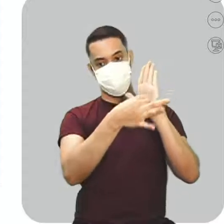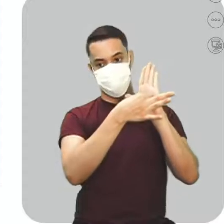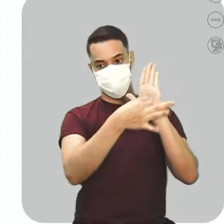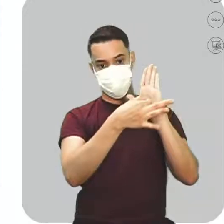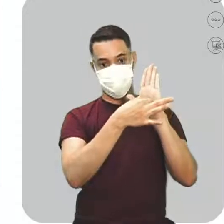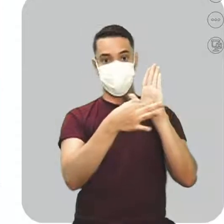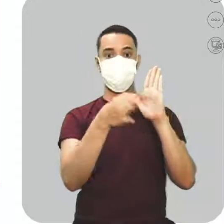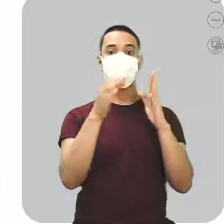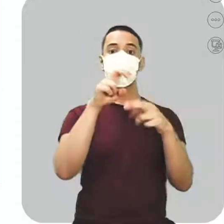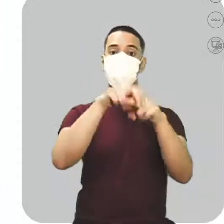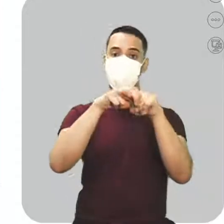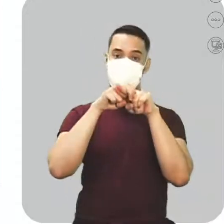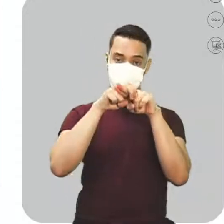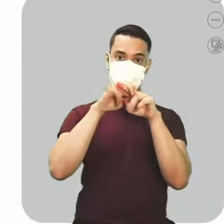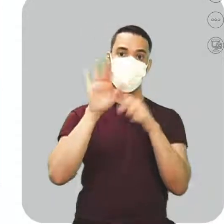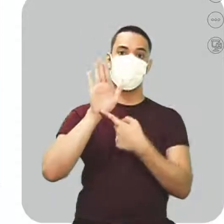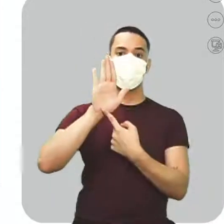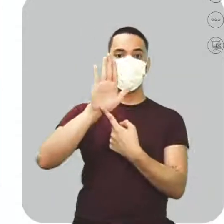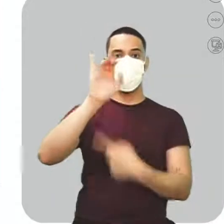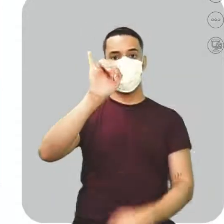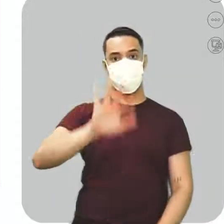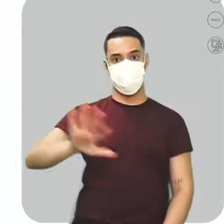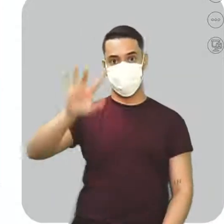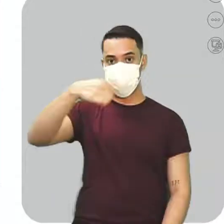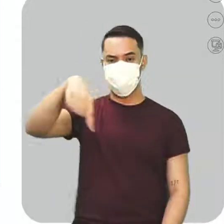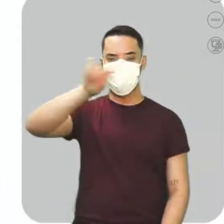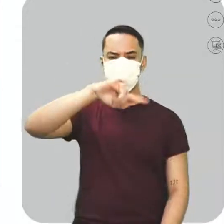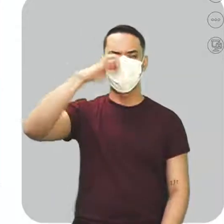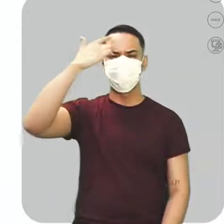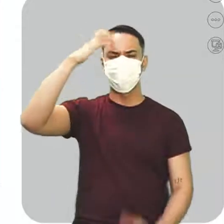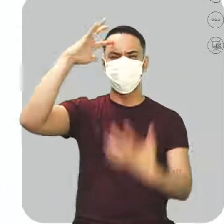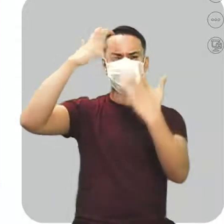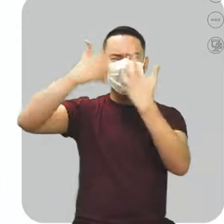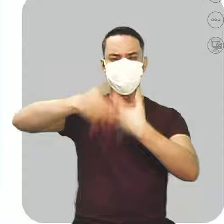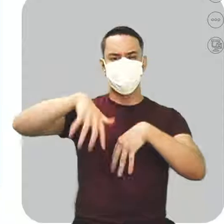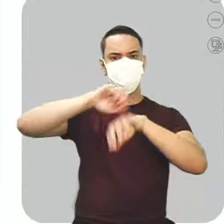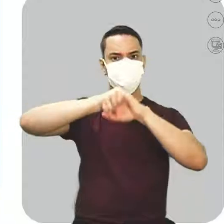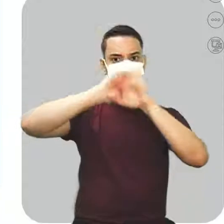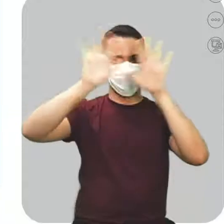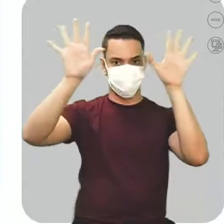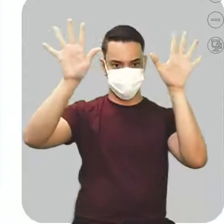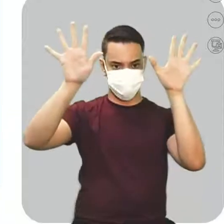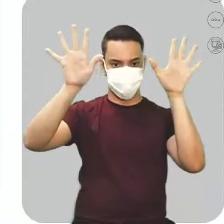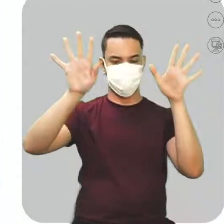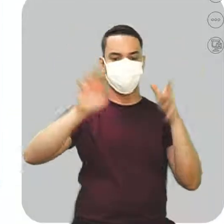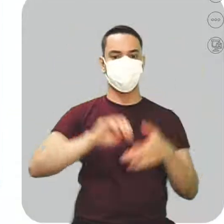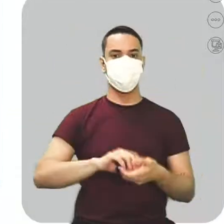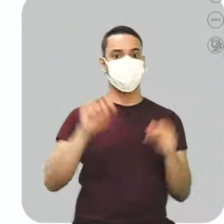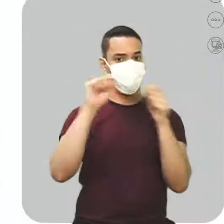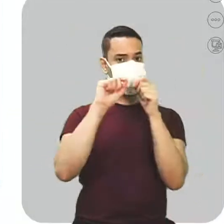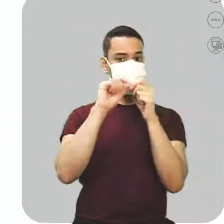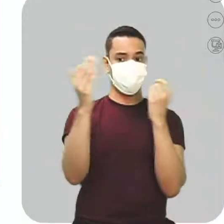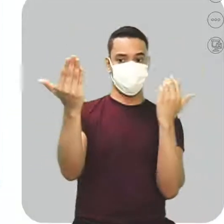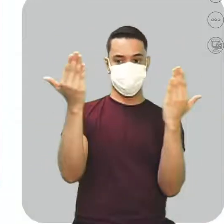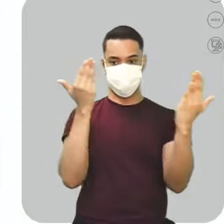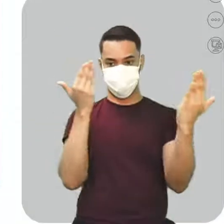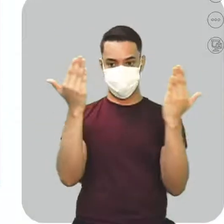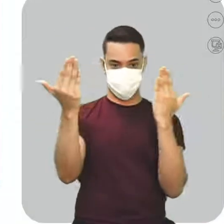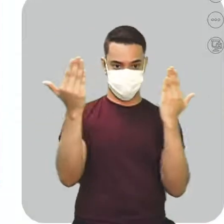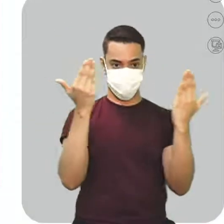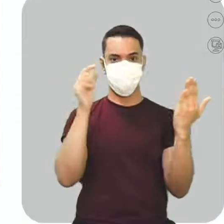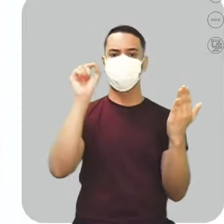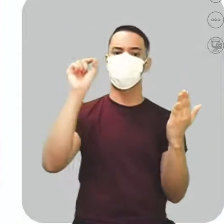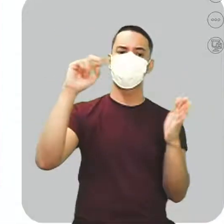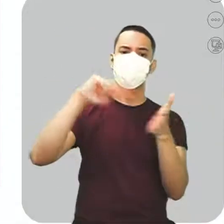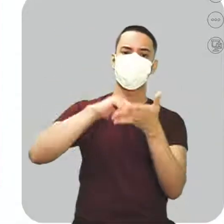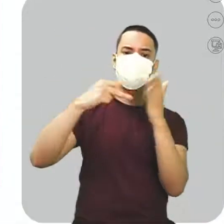imagem aqui para você entender a questão dissertativa argumentativa, tá bom? Vamos fazer essa comparação. O que é